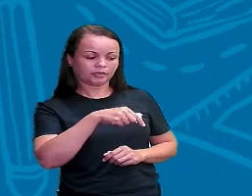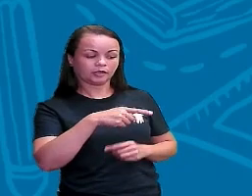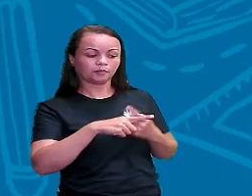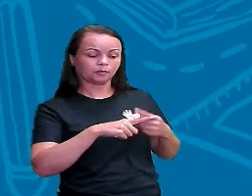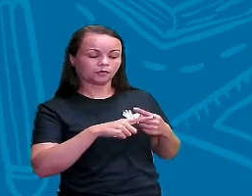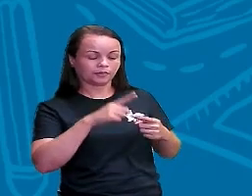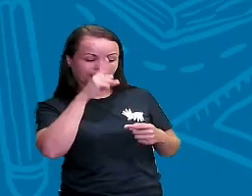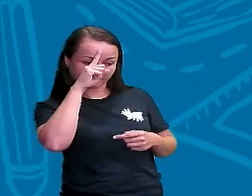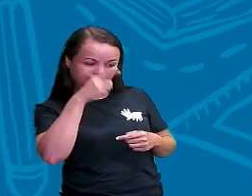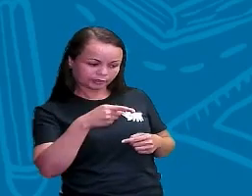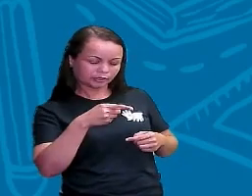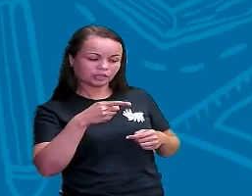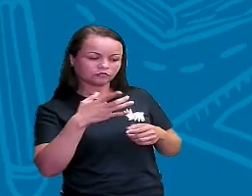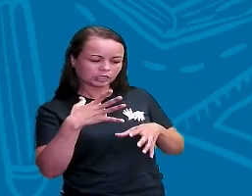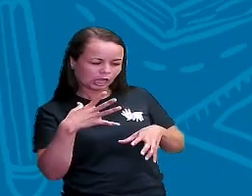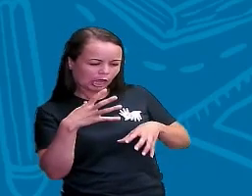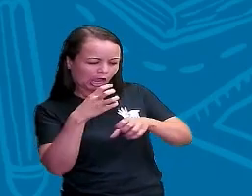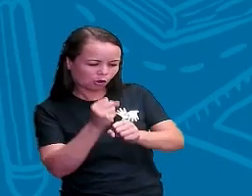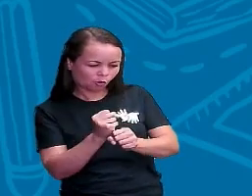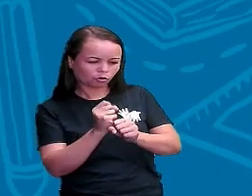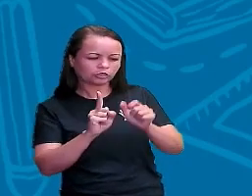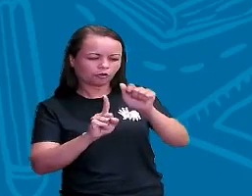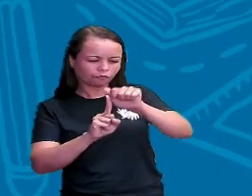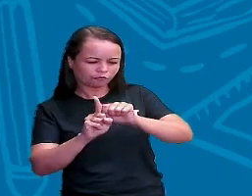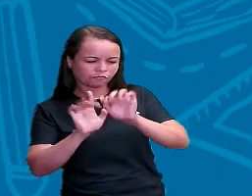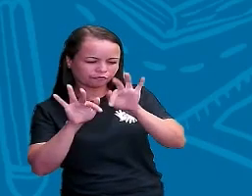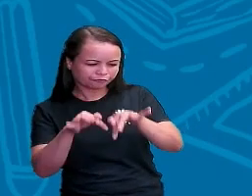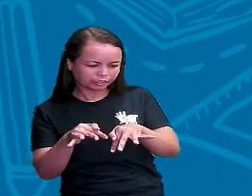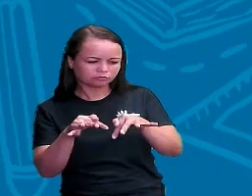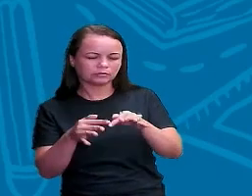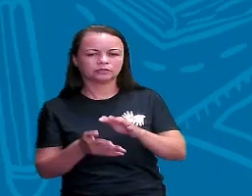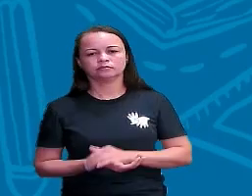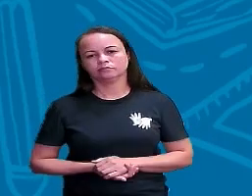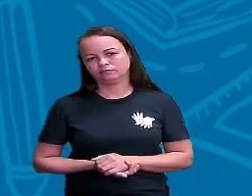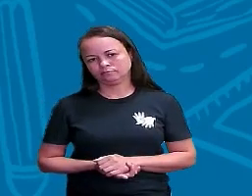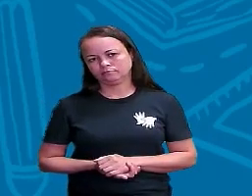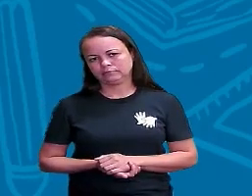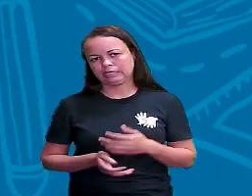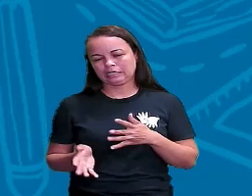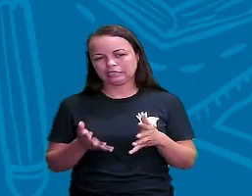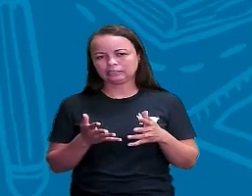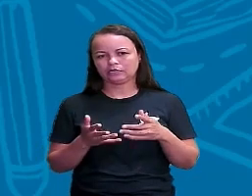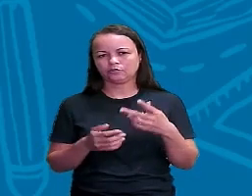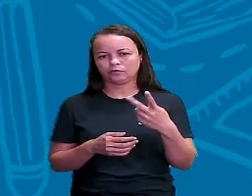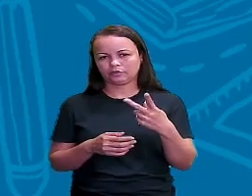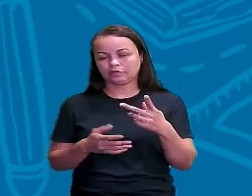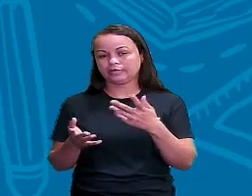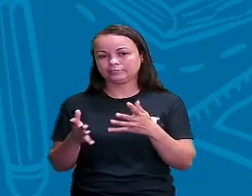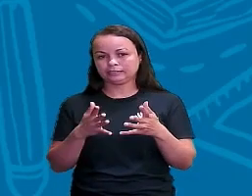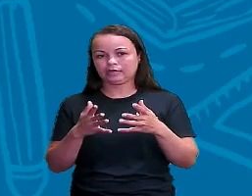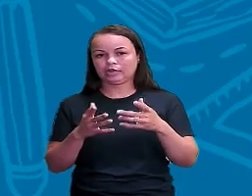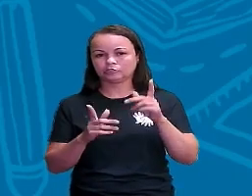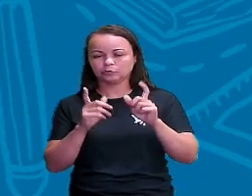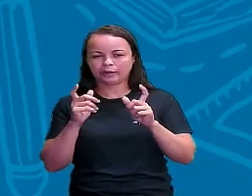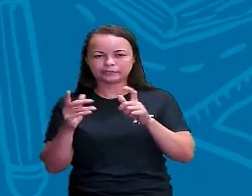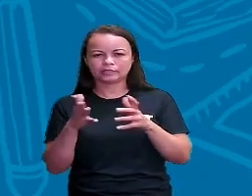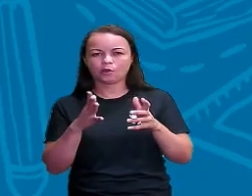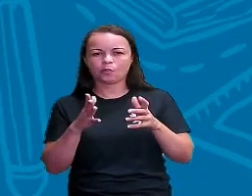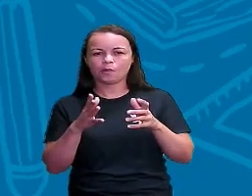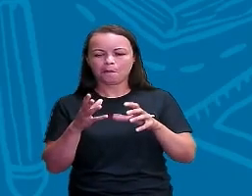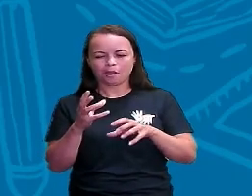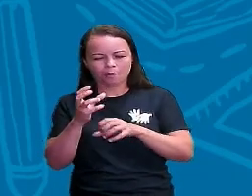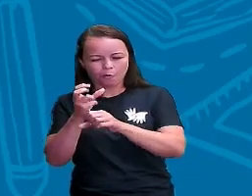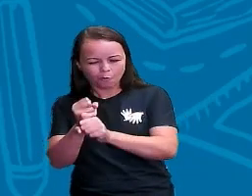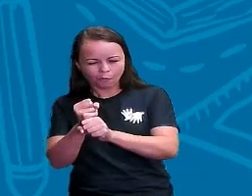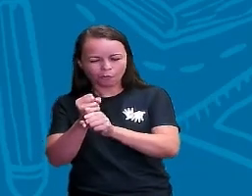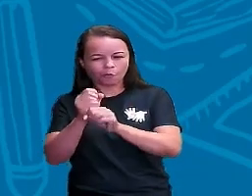você pendurar a conta até o fim do mês. Então a gente percebe aí, ó, que esse verbo, no caso, essa expressão pendurar a conta,